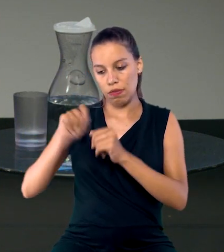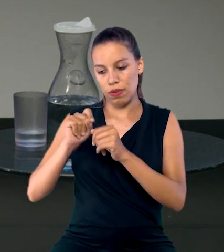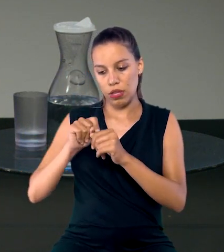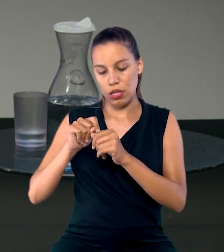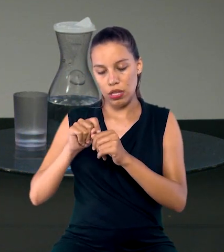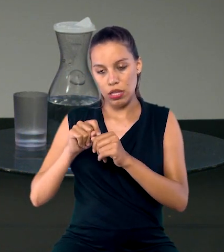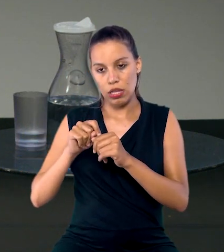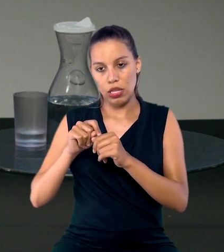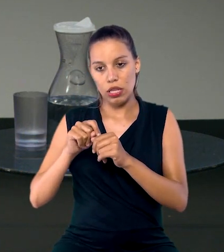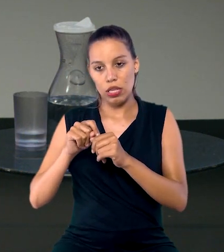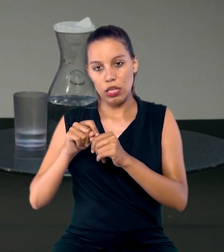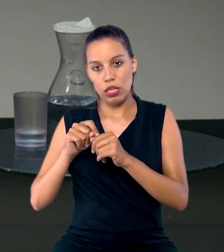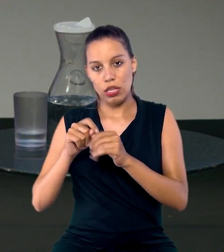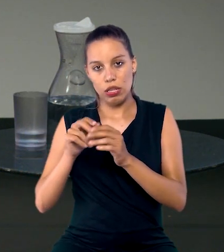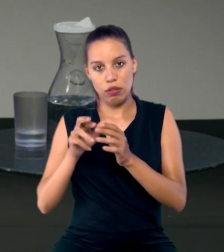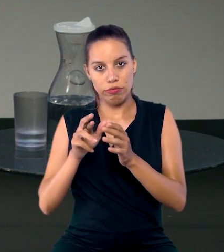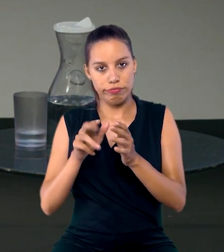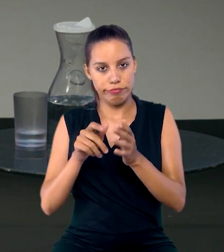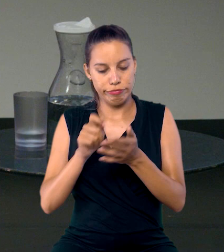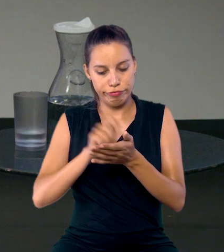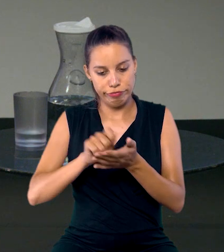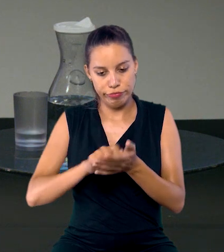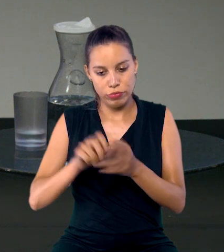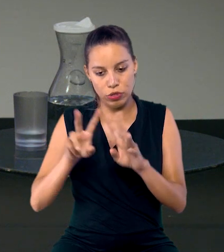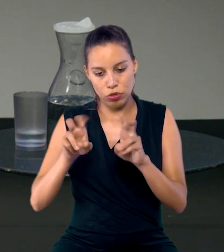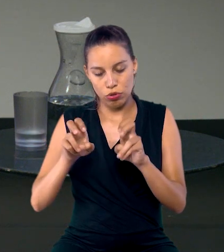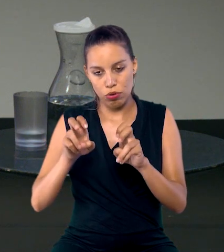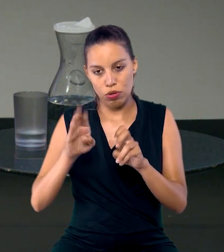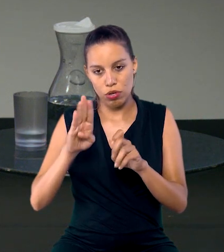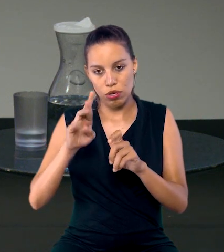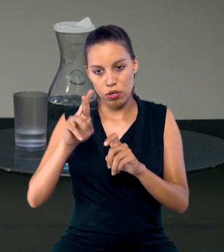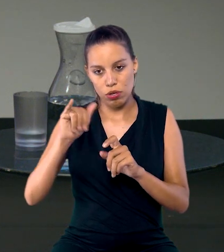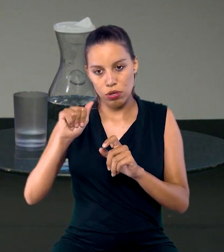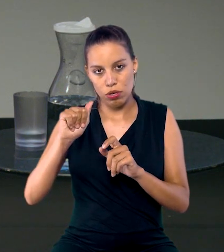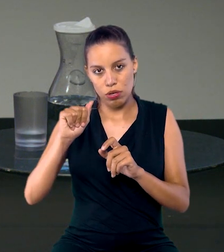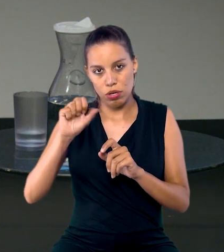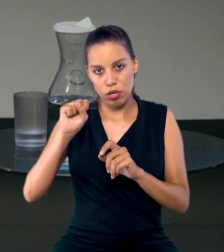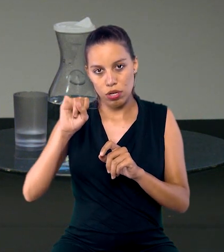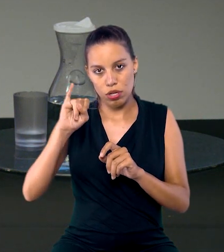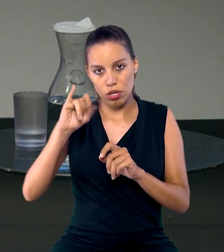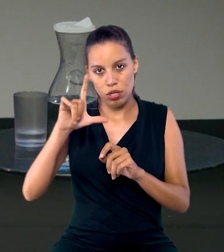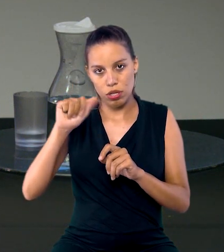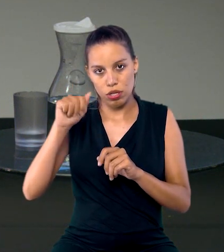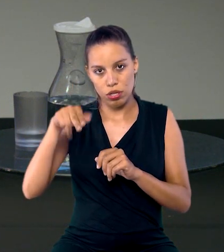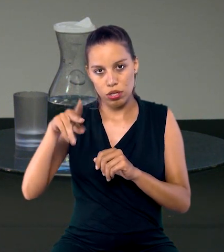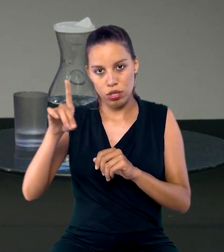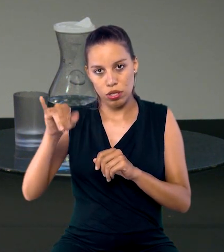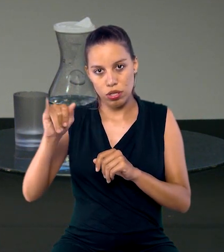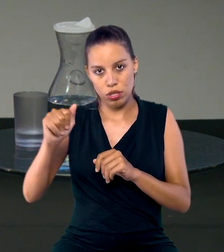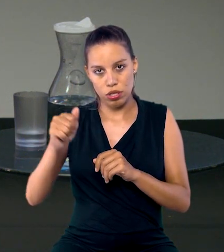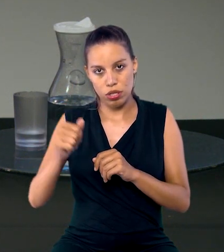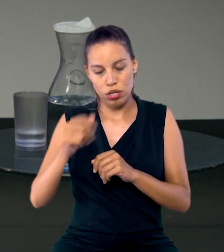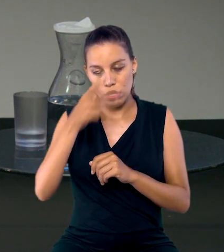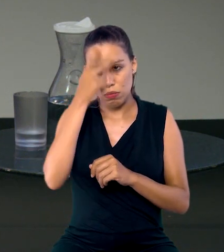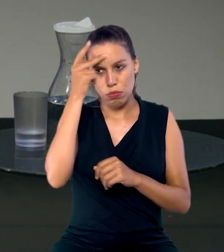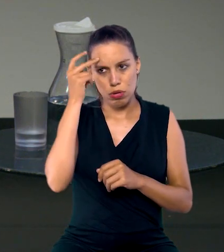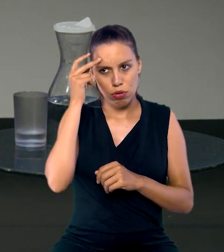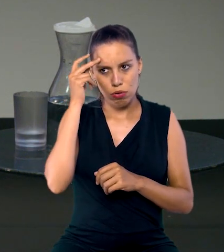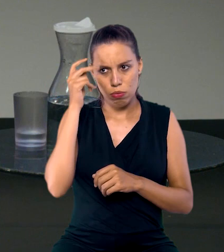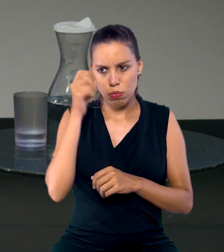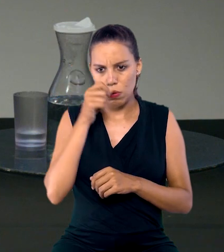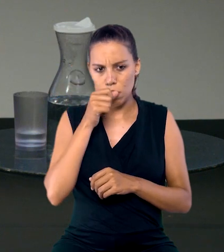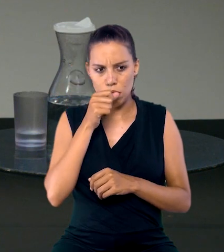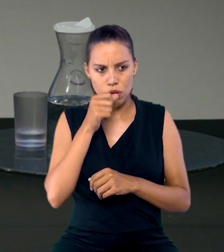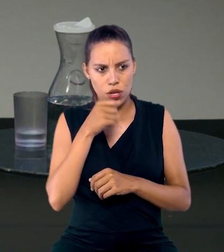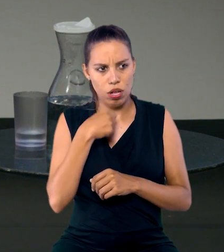A Brasilândia tinha séries e filmes sobre a Brasilândia. Os cineastas